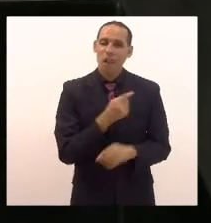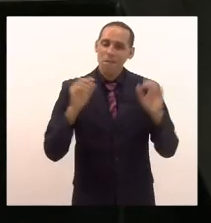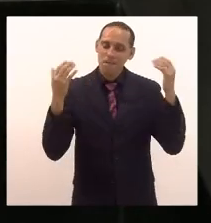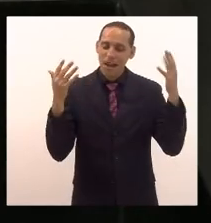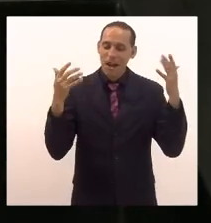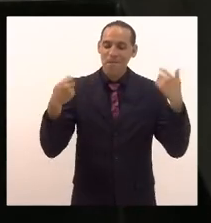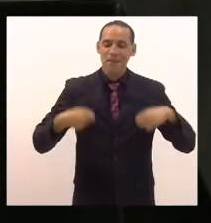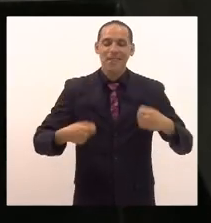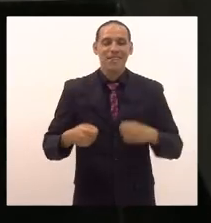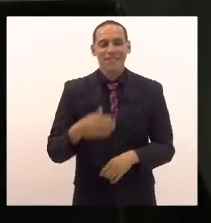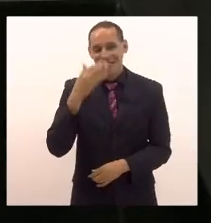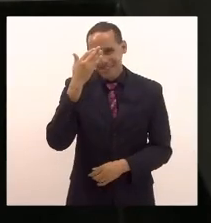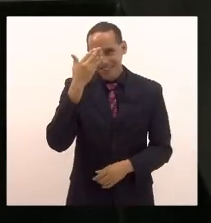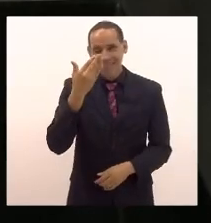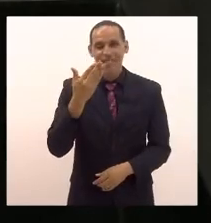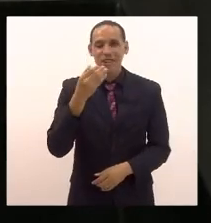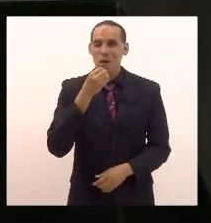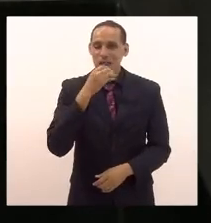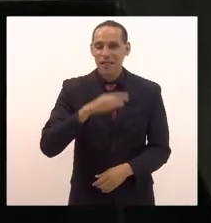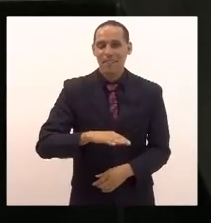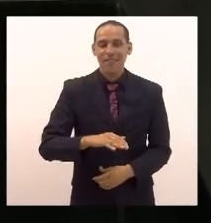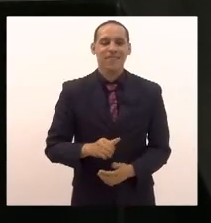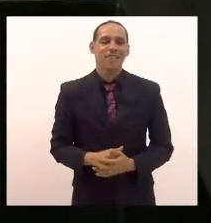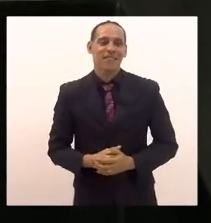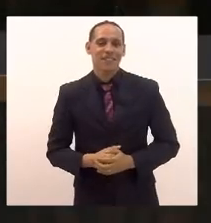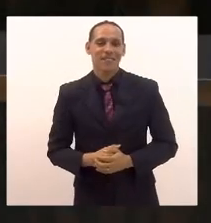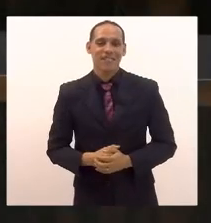celebrar uma boa tarde obrigada